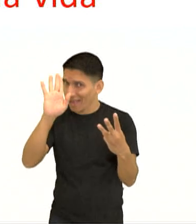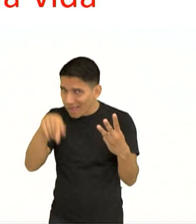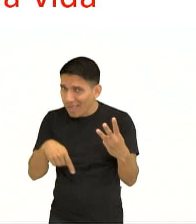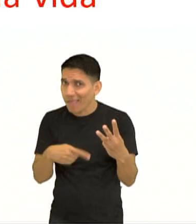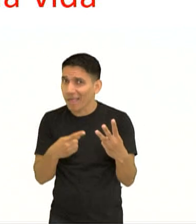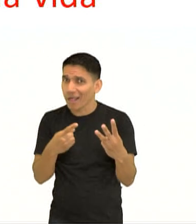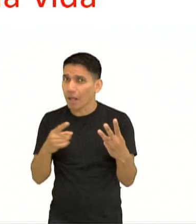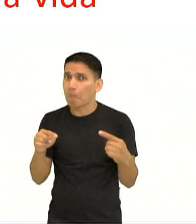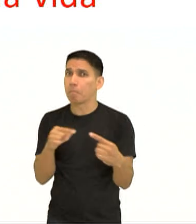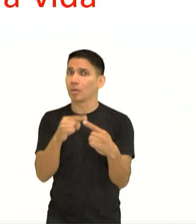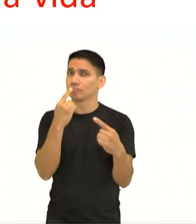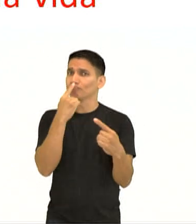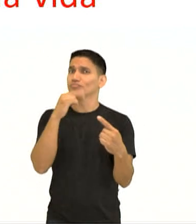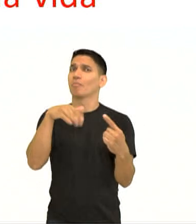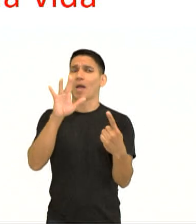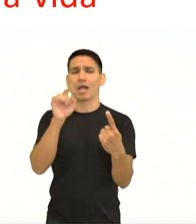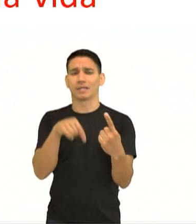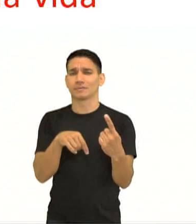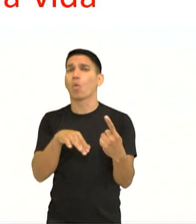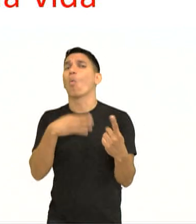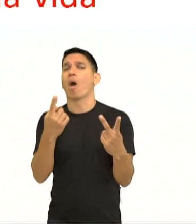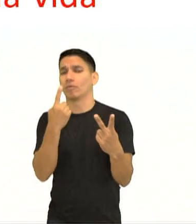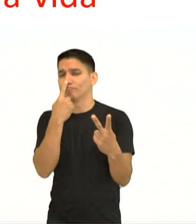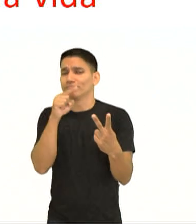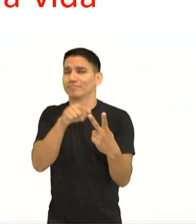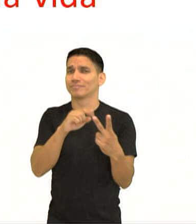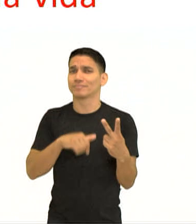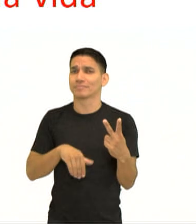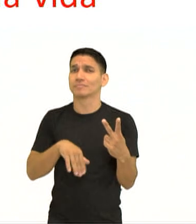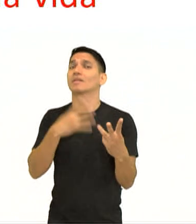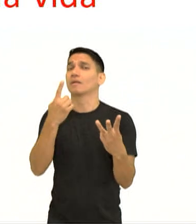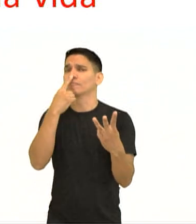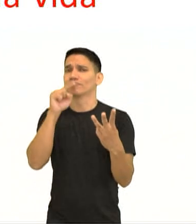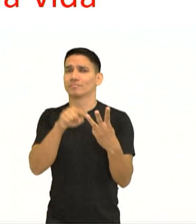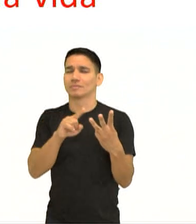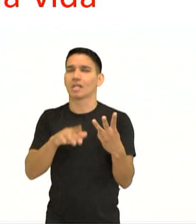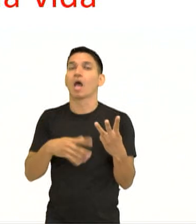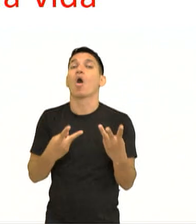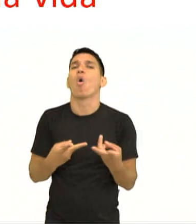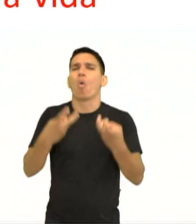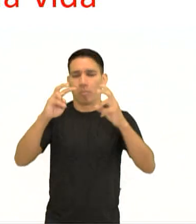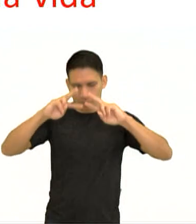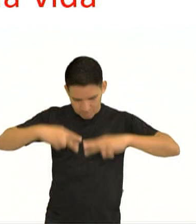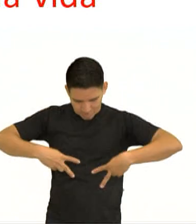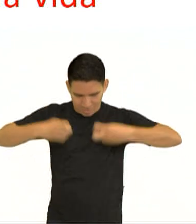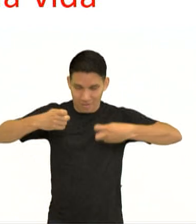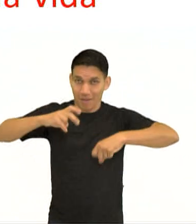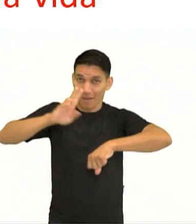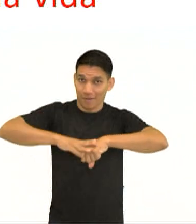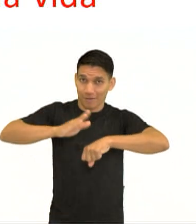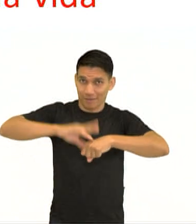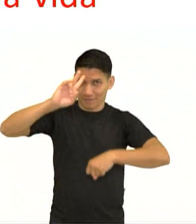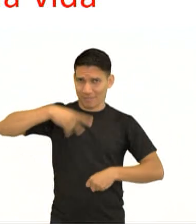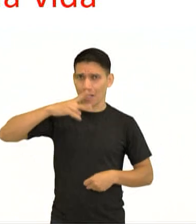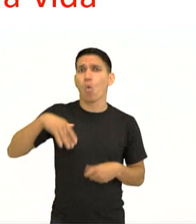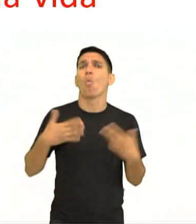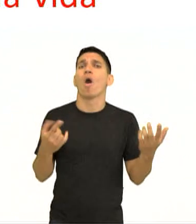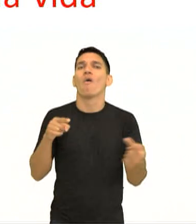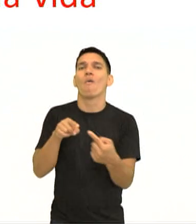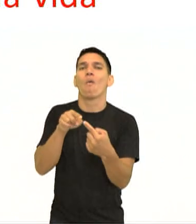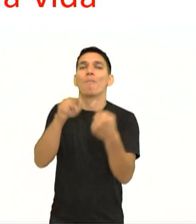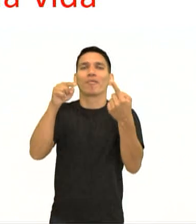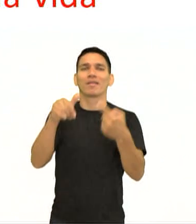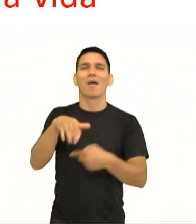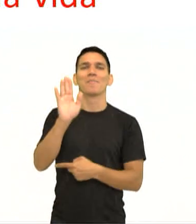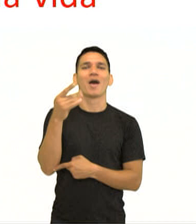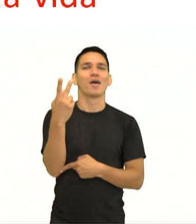em você? Por quê? Tá? Então, de acordo com a sua personalidade aí, qual dessas 3 você acha que tem mais a ver, que é aquilo